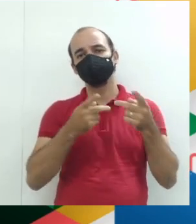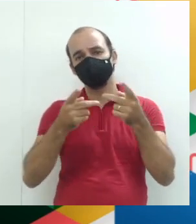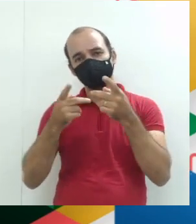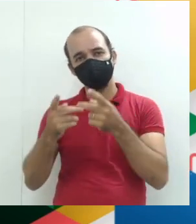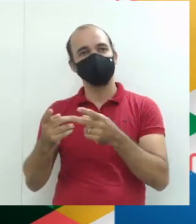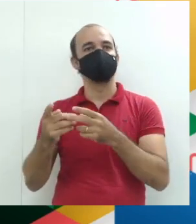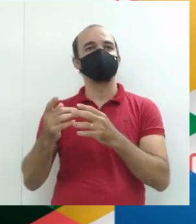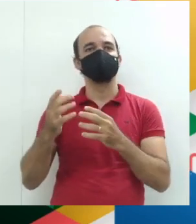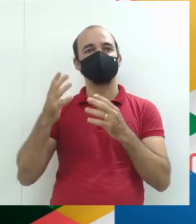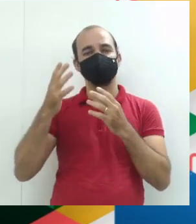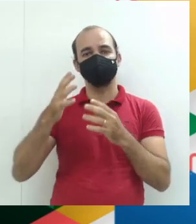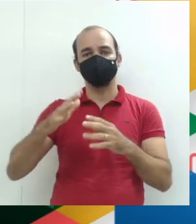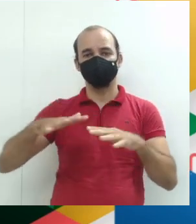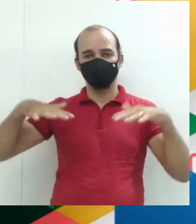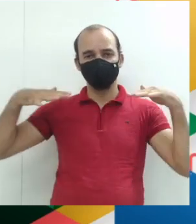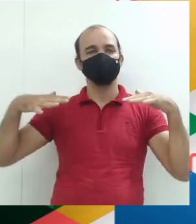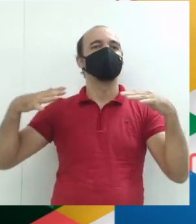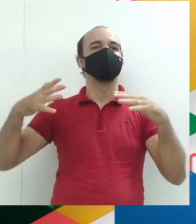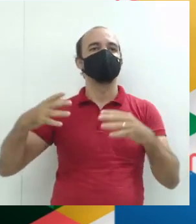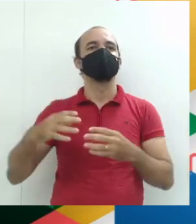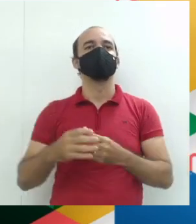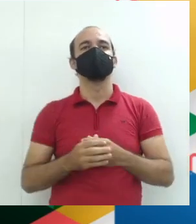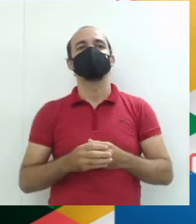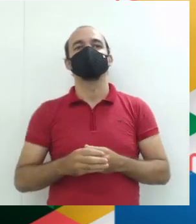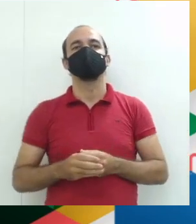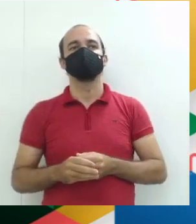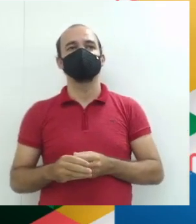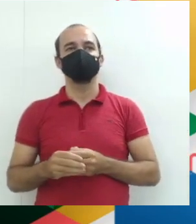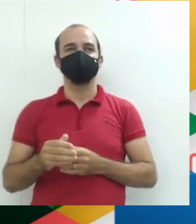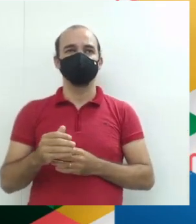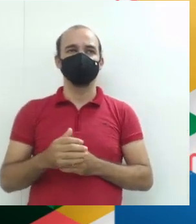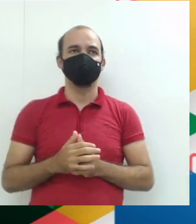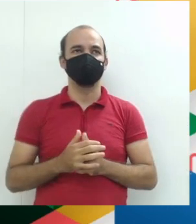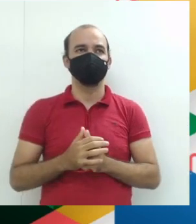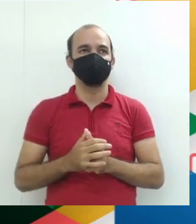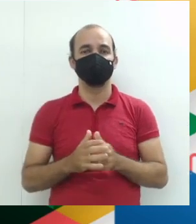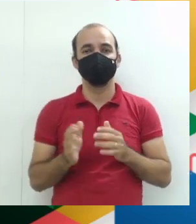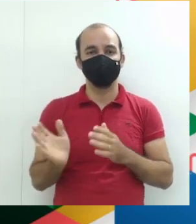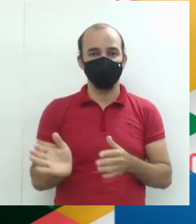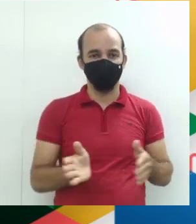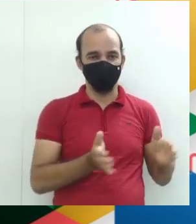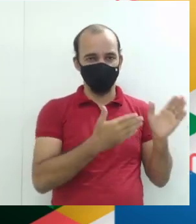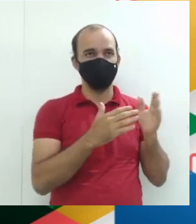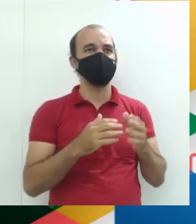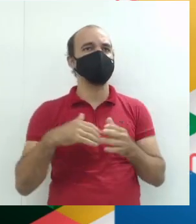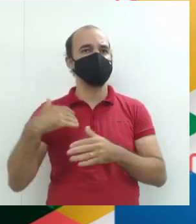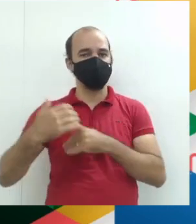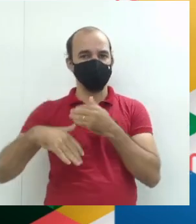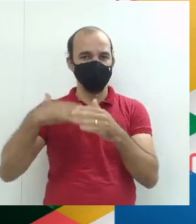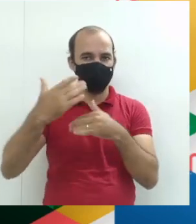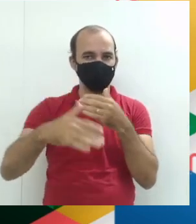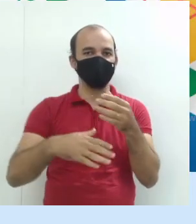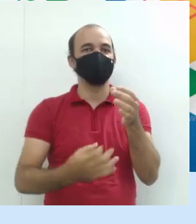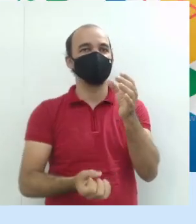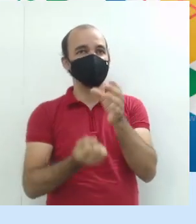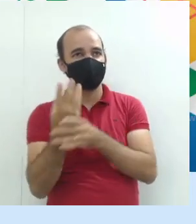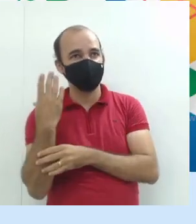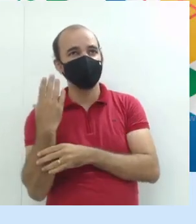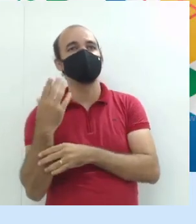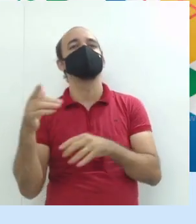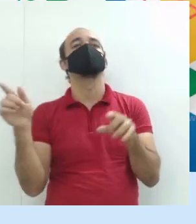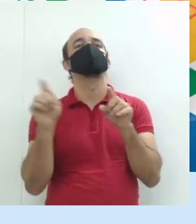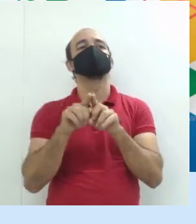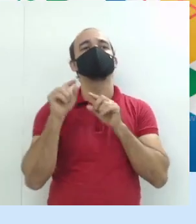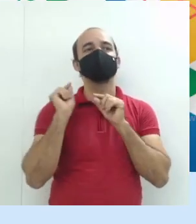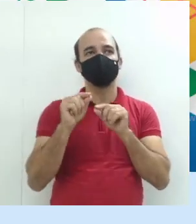seu vocalista e líder o Mick Jagger. Então, vamos seguindo. Depois do rock, a gente